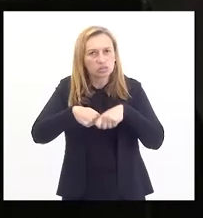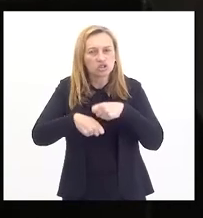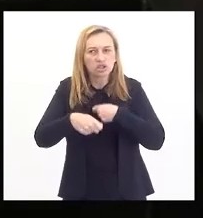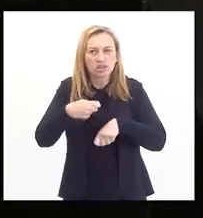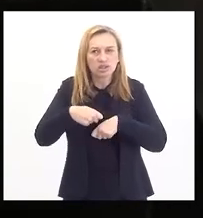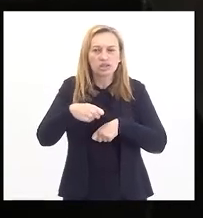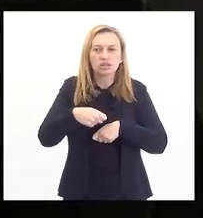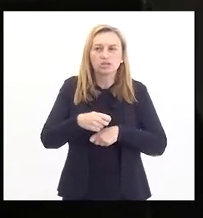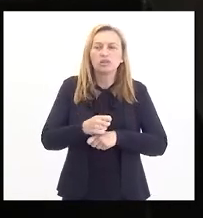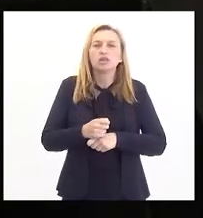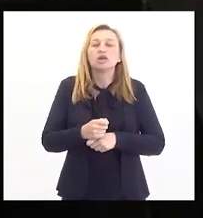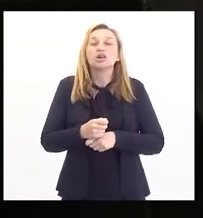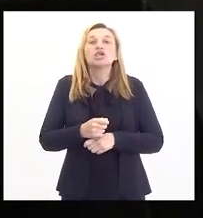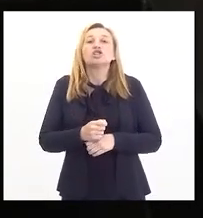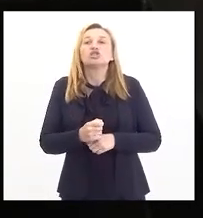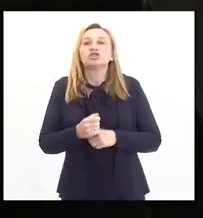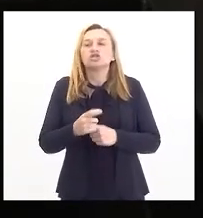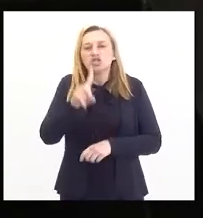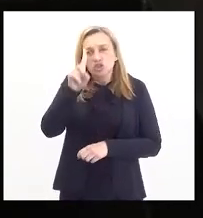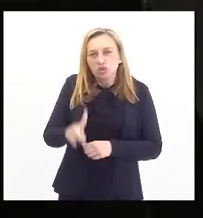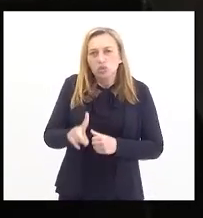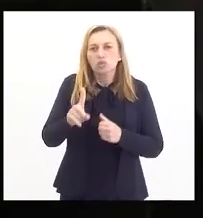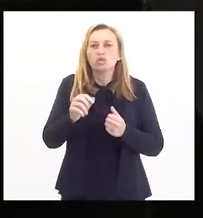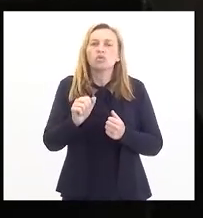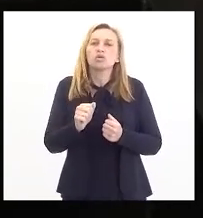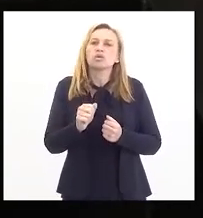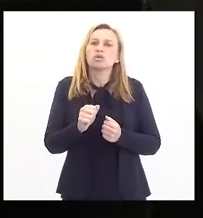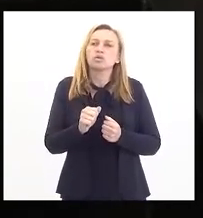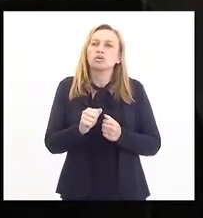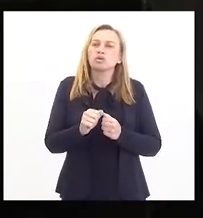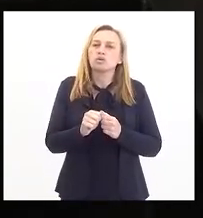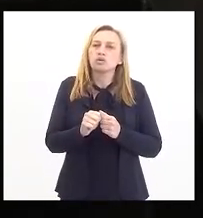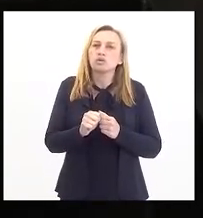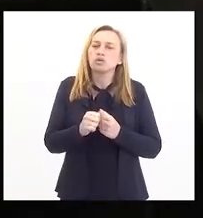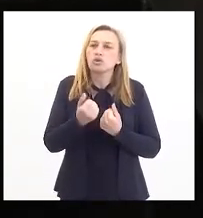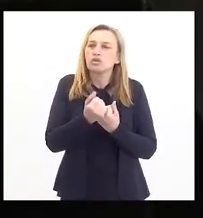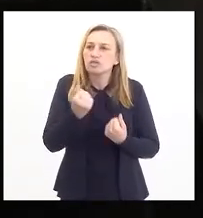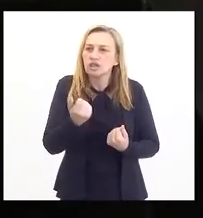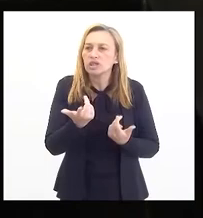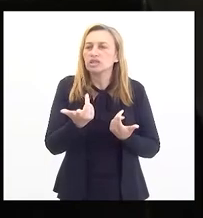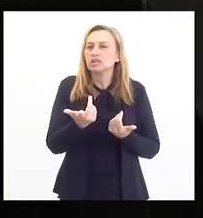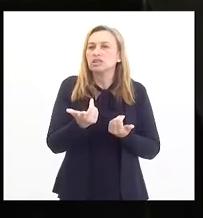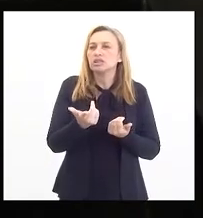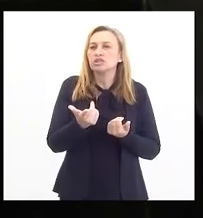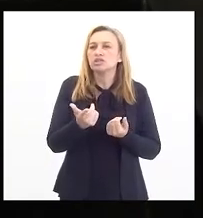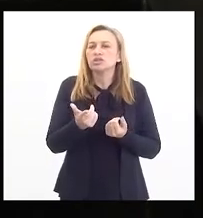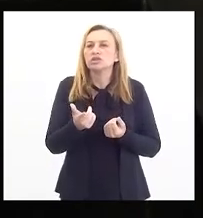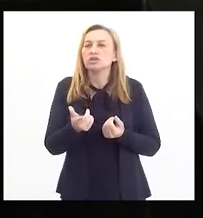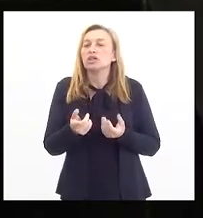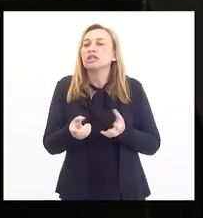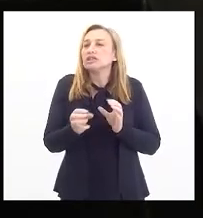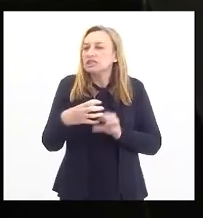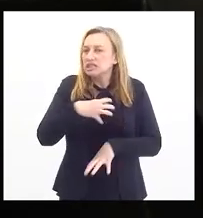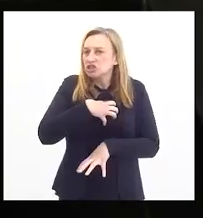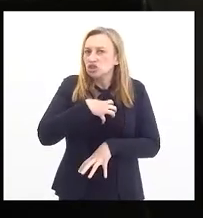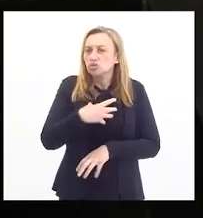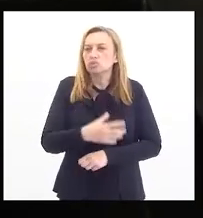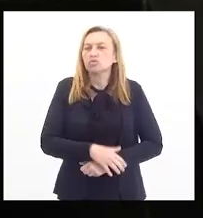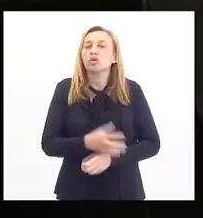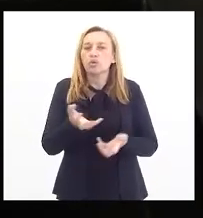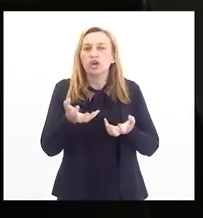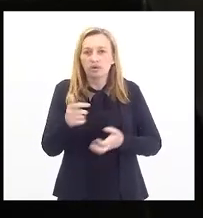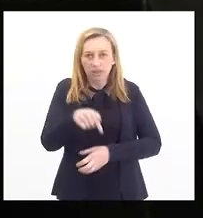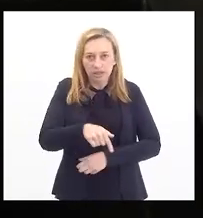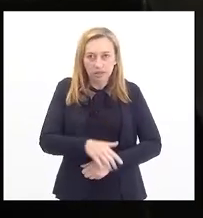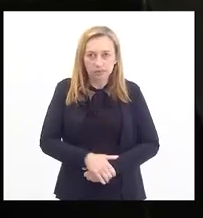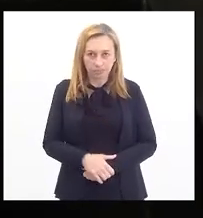das equipes dirigentes, diretor, diretor adjunto, coordenador pedagógico, orientador educacional. E nesse sentido eu quero